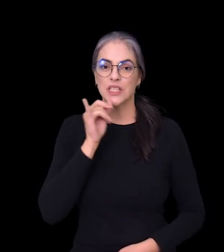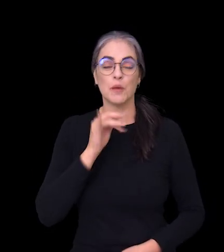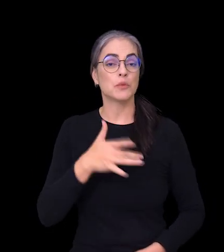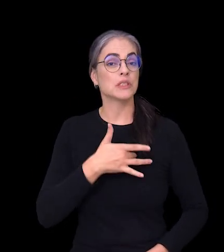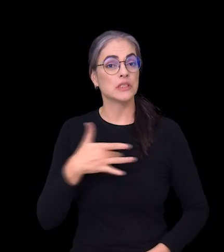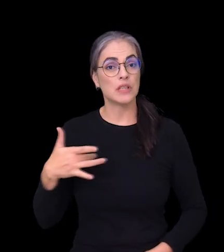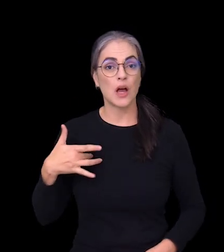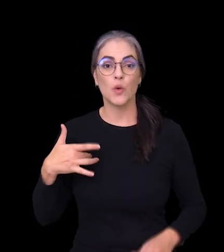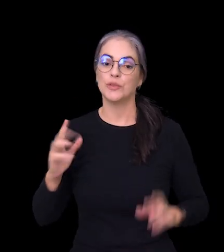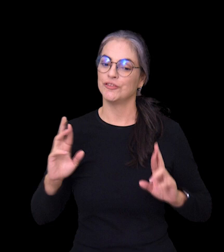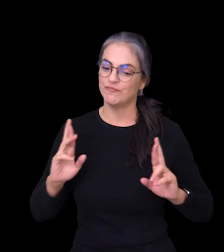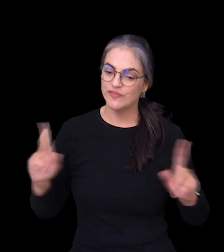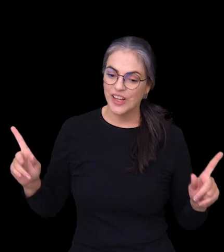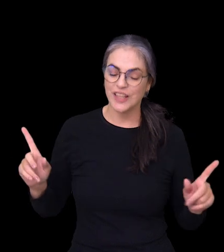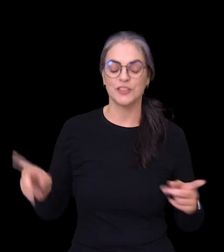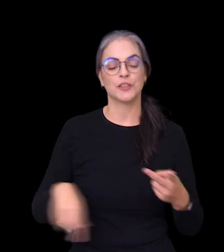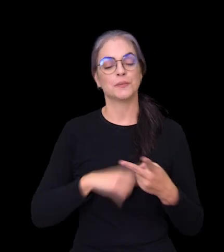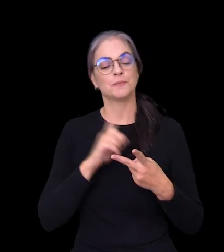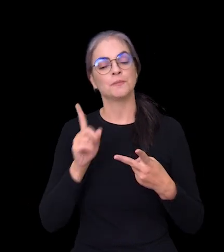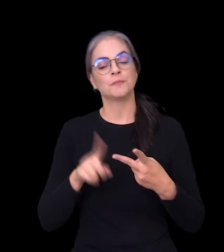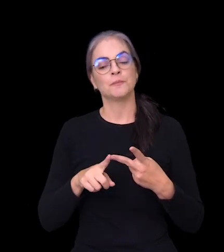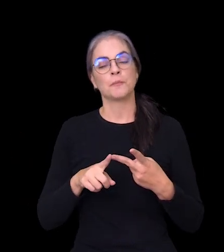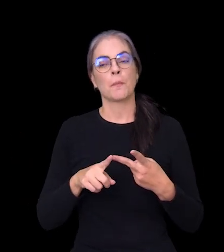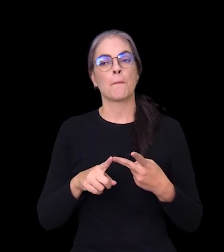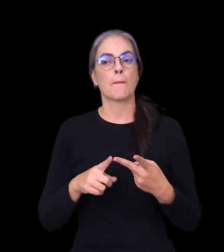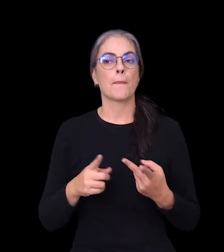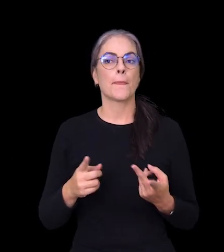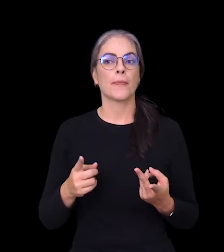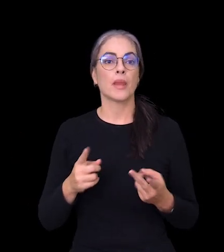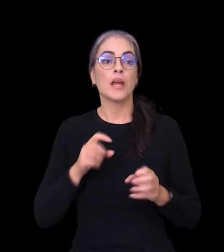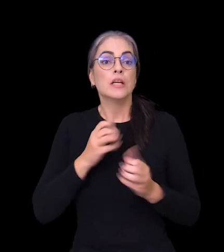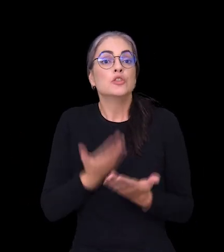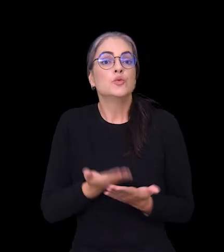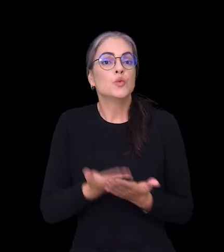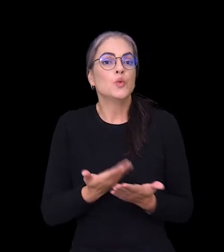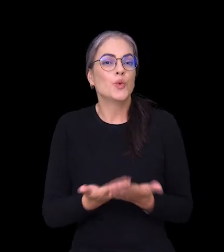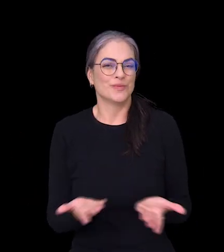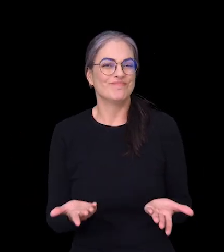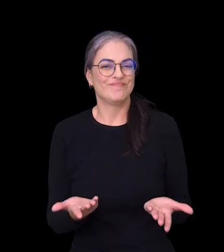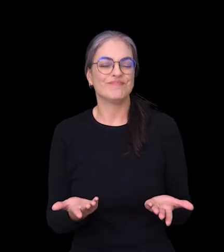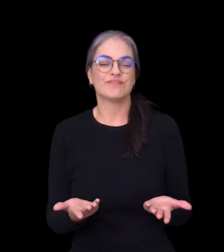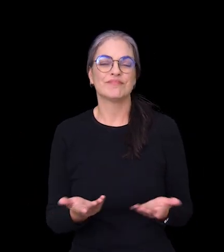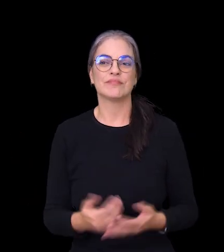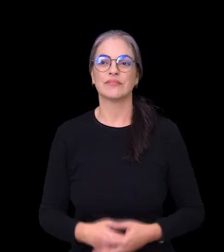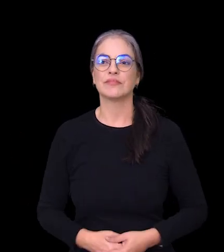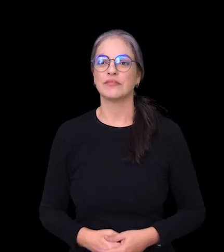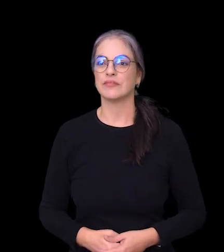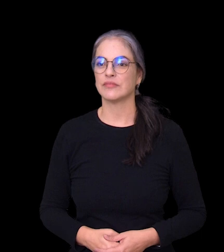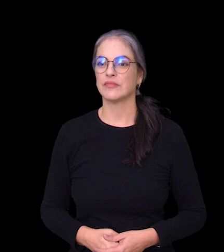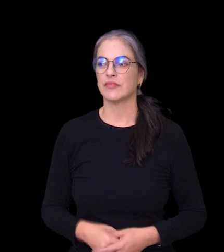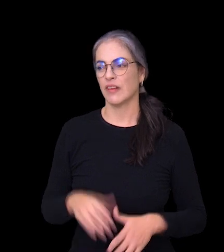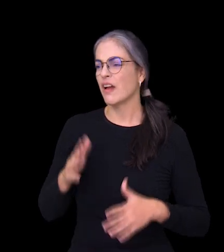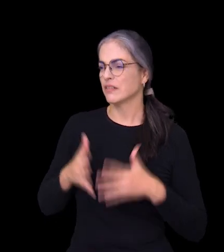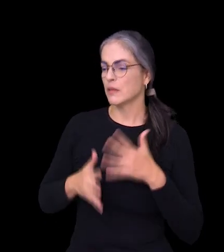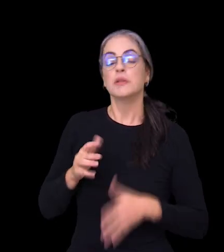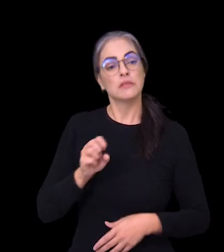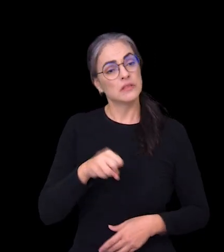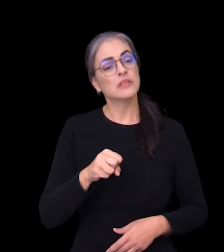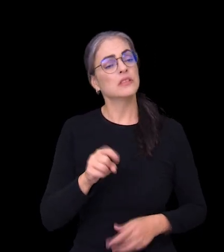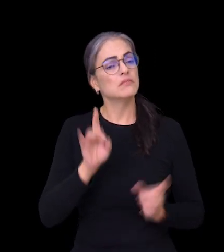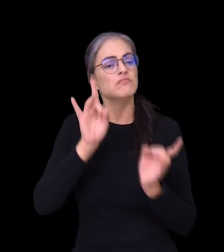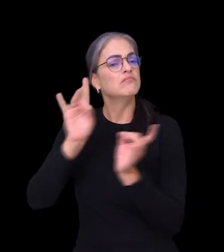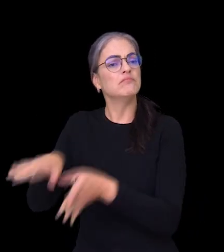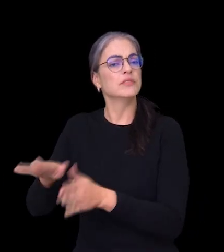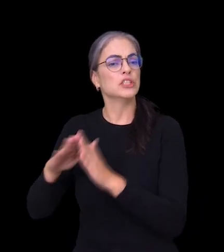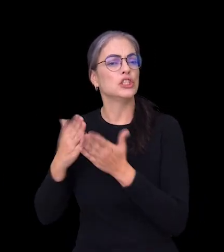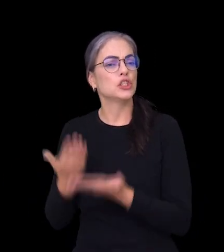saúde, tem impacto também na questão da educação. Muitas vezes, né, os estudos são interrompidos,